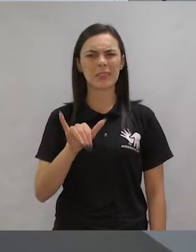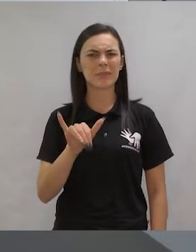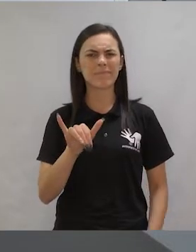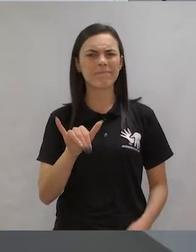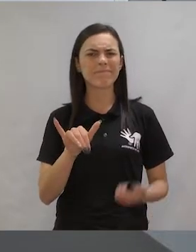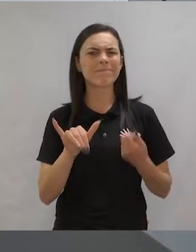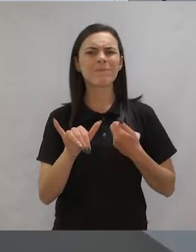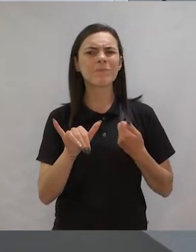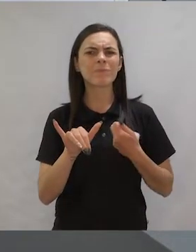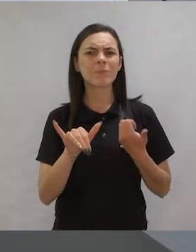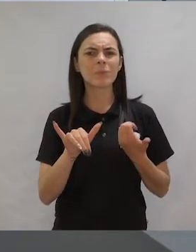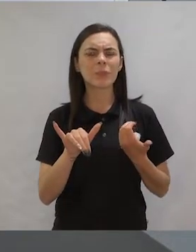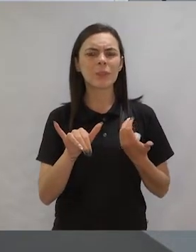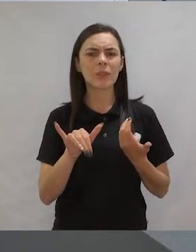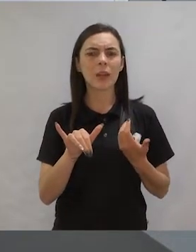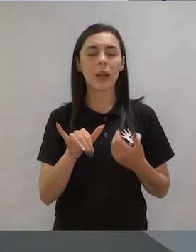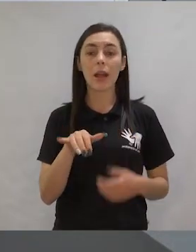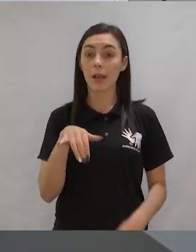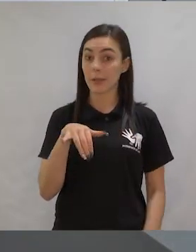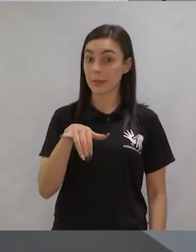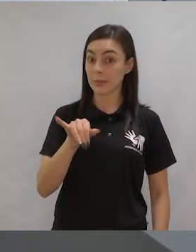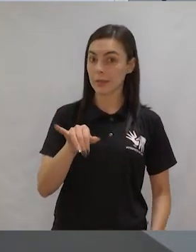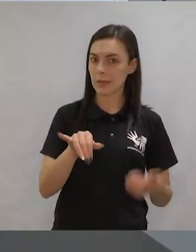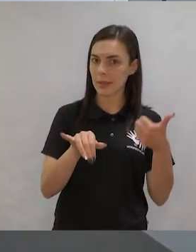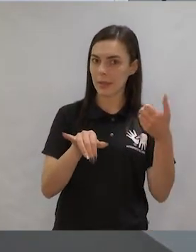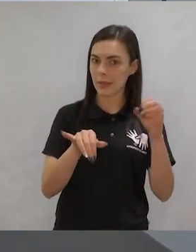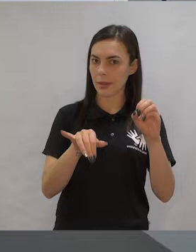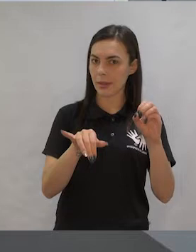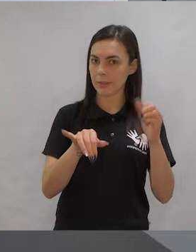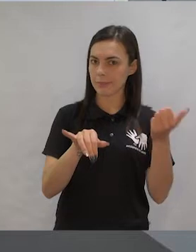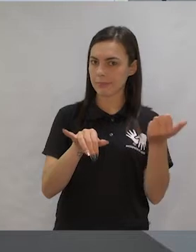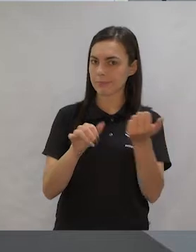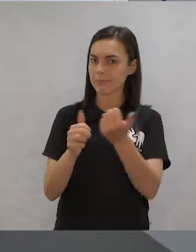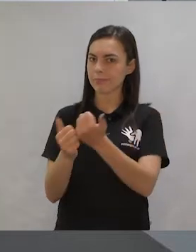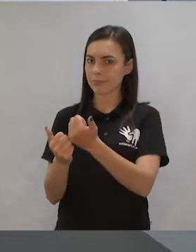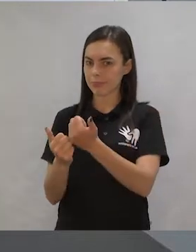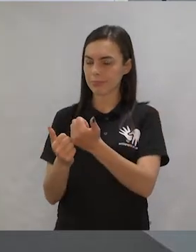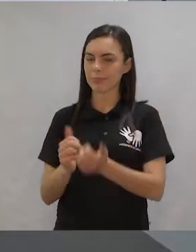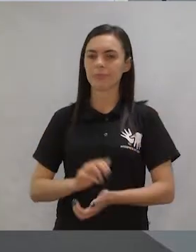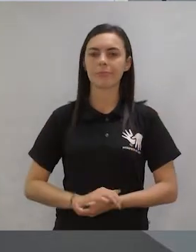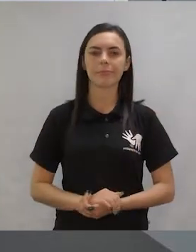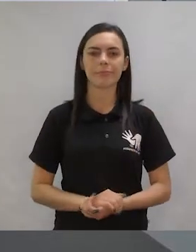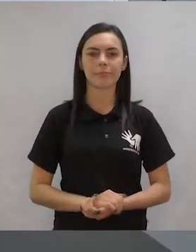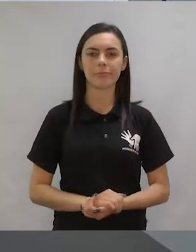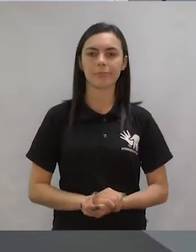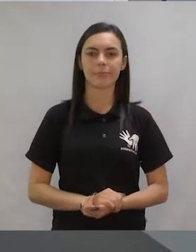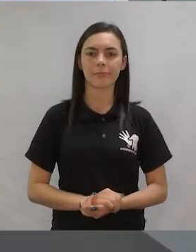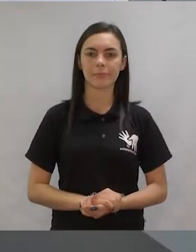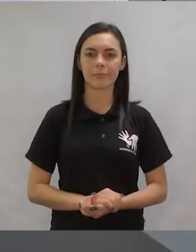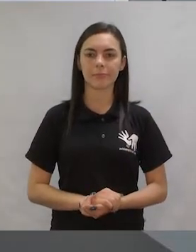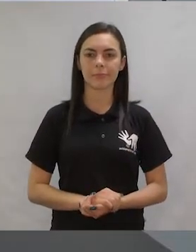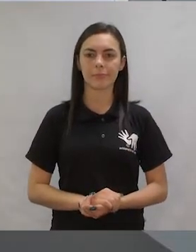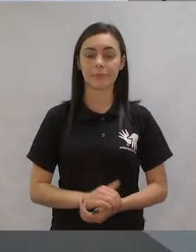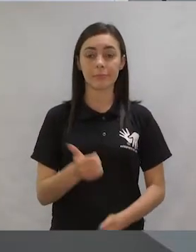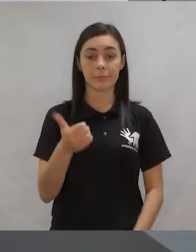é o valor de y? O valor de y é 10. Vou colocar aqui, ó.